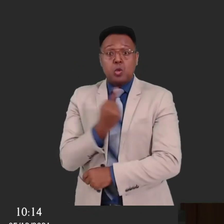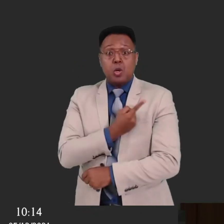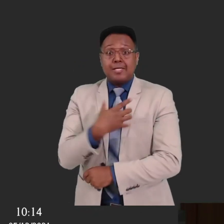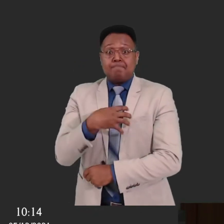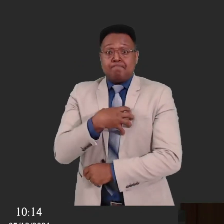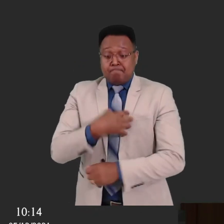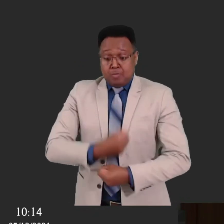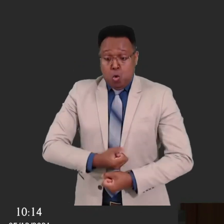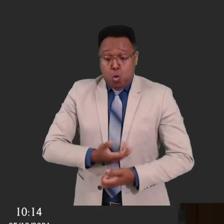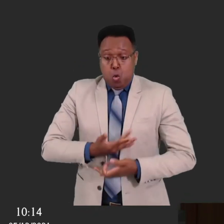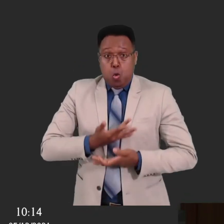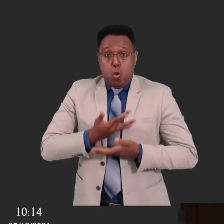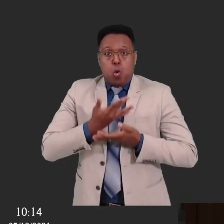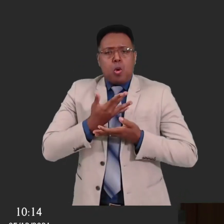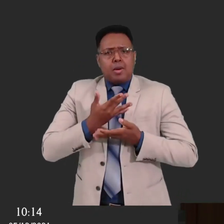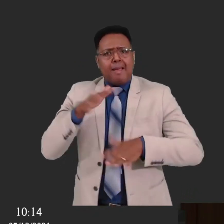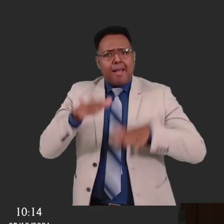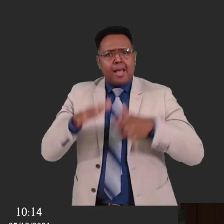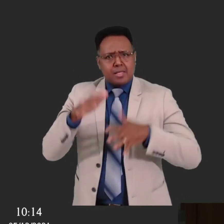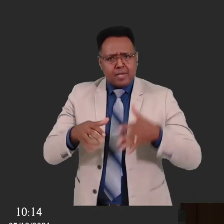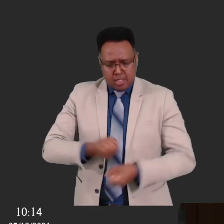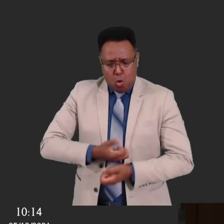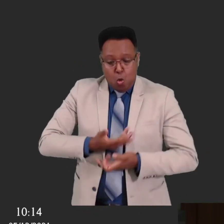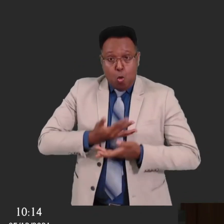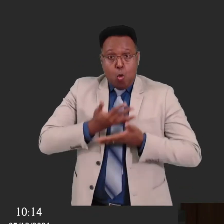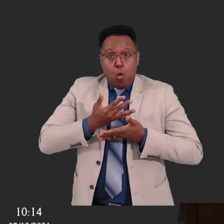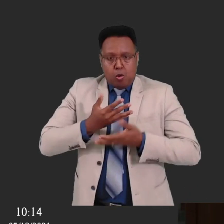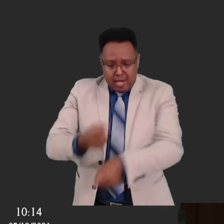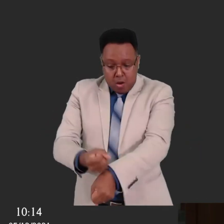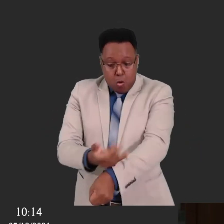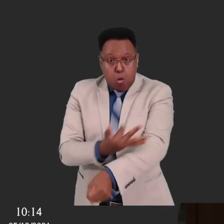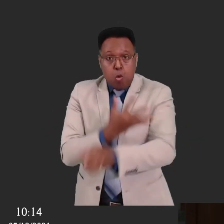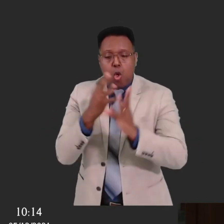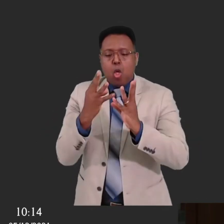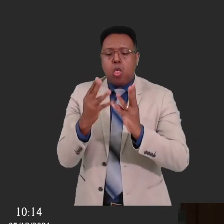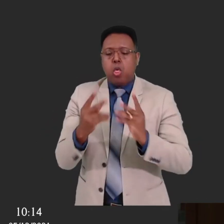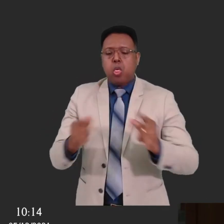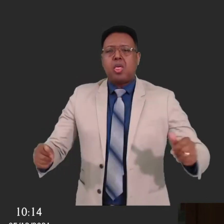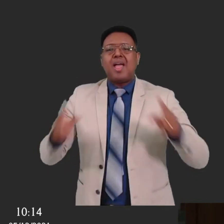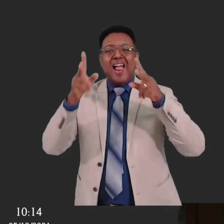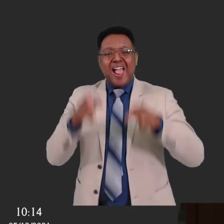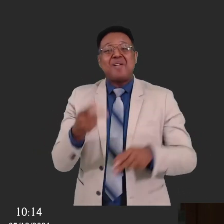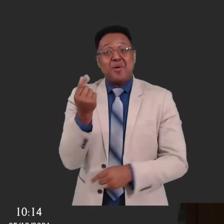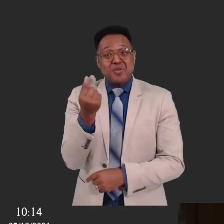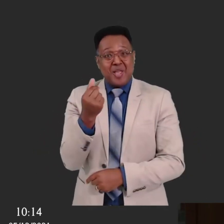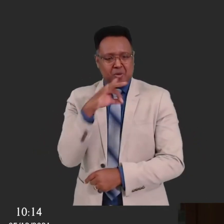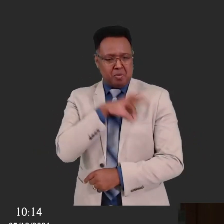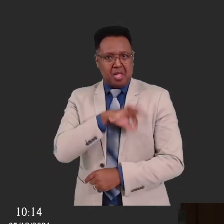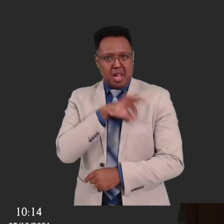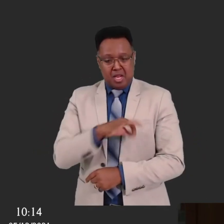Se gasta muito fácil as virtudes, igual dinheiro. Acabou de ganhar, já começa a gastar. Não é assim,